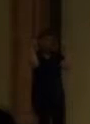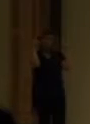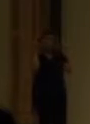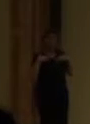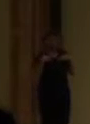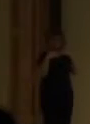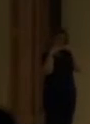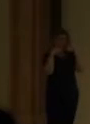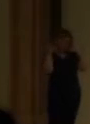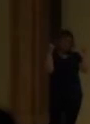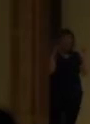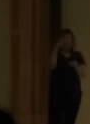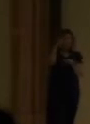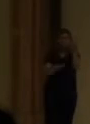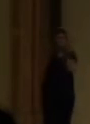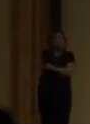onde